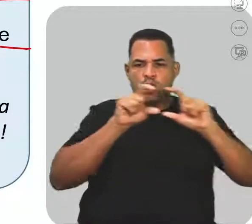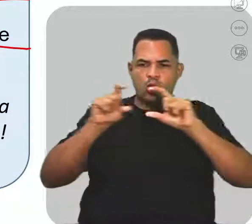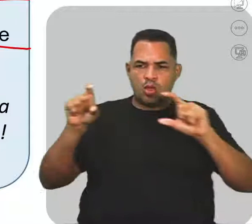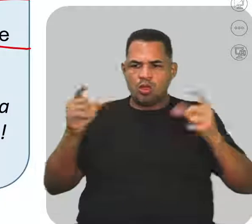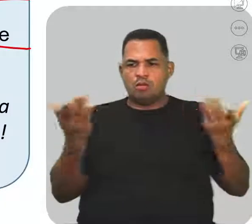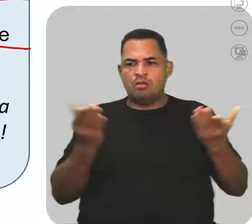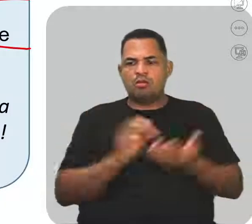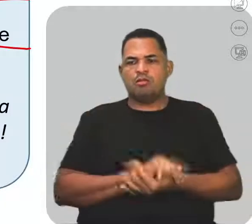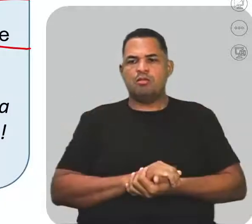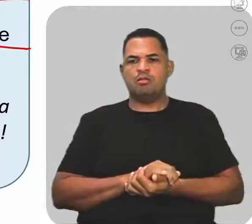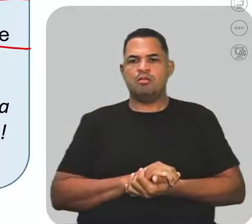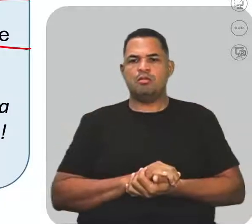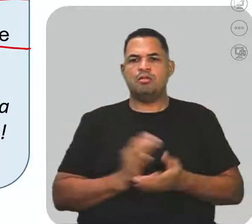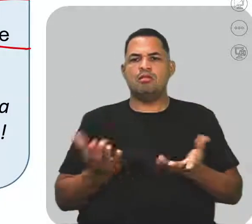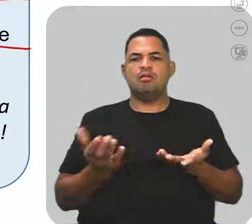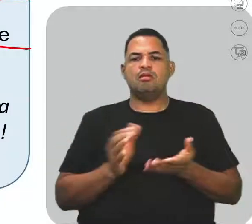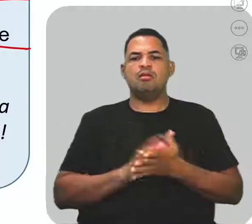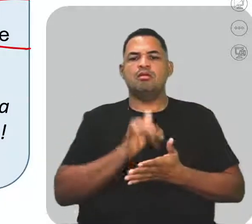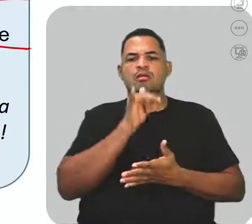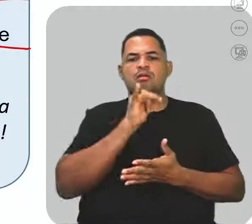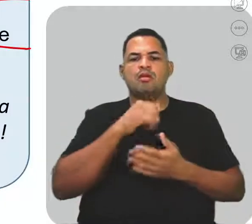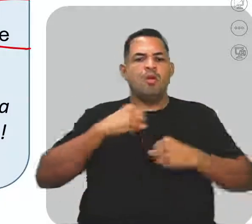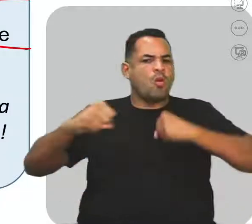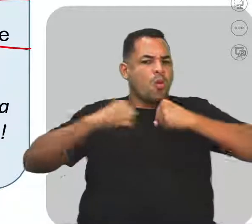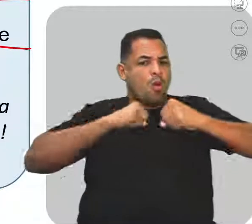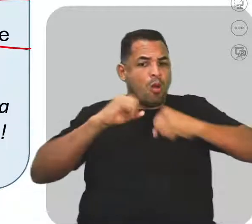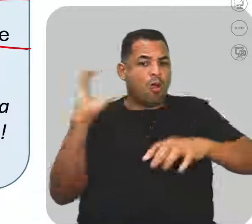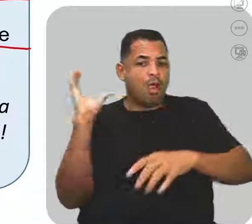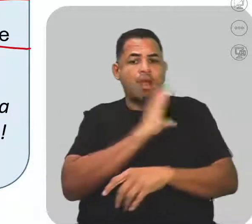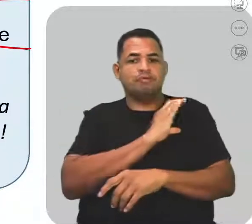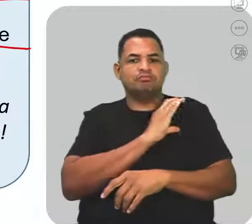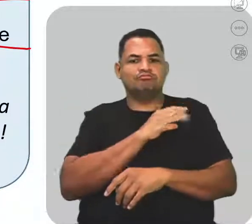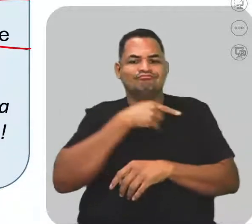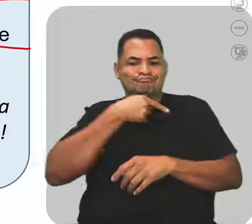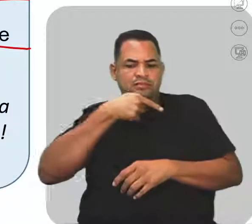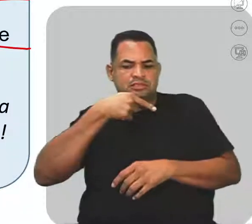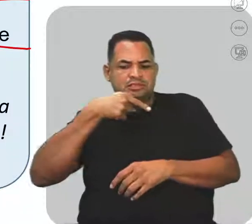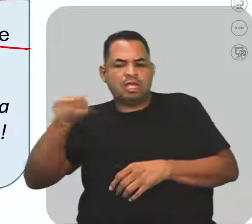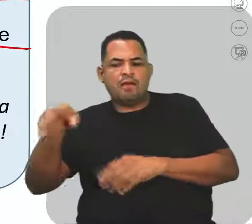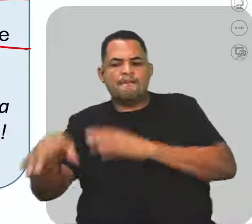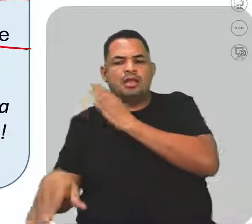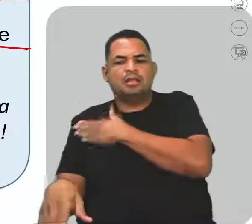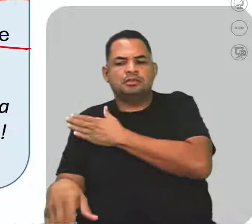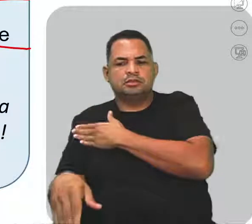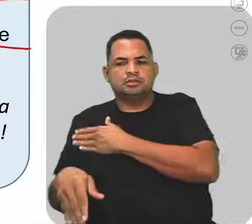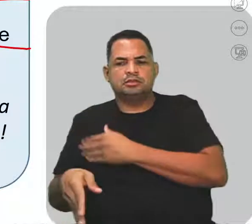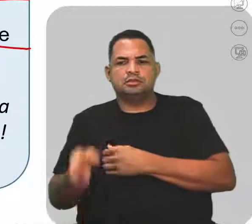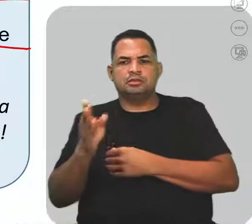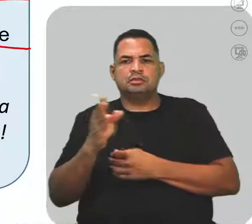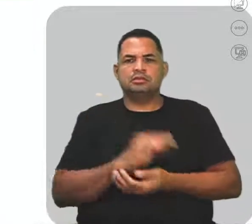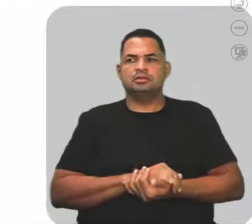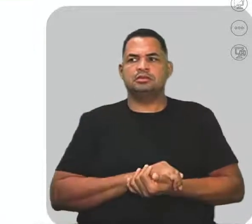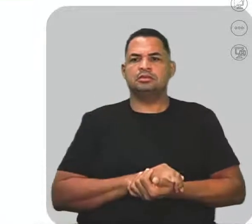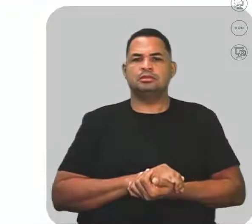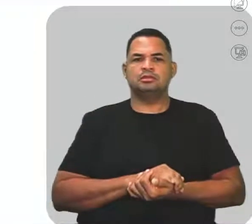orações, tá? Exemplo: corram depressa, saiam pela direita.